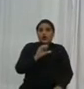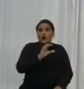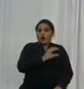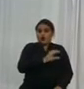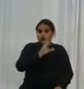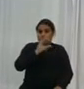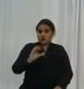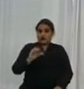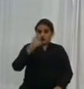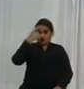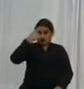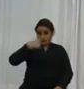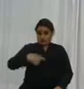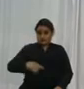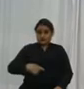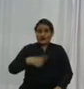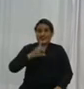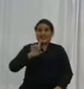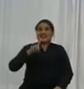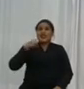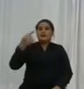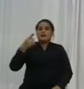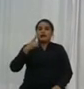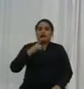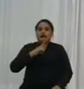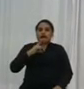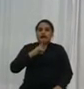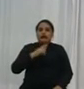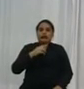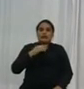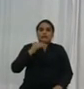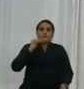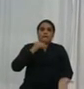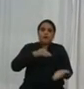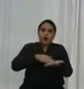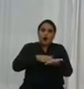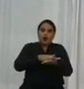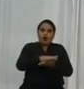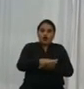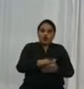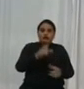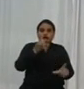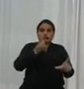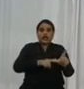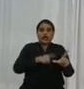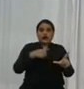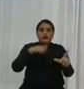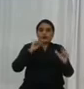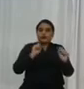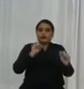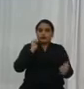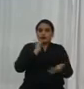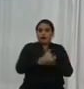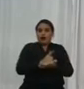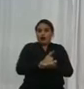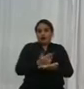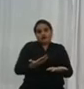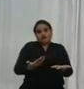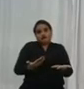individual, né, para depois eu ter acesso ao boleto da minha dívida para que eu pudesse efetuar o pagamento. Ou